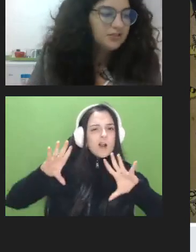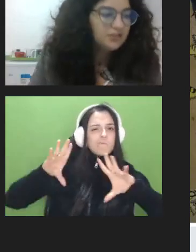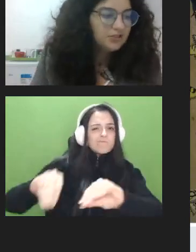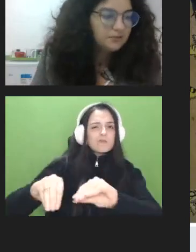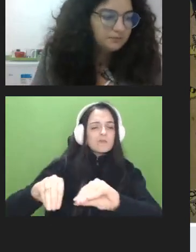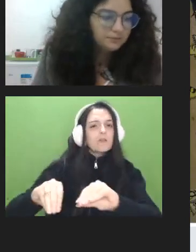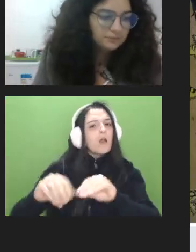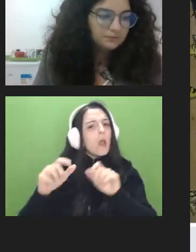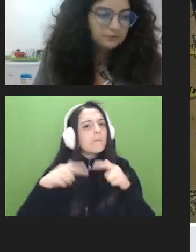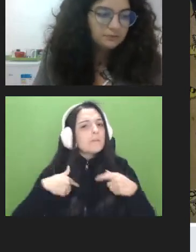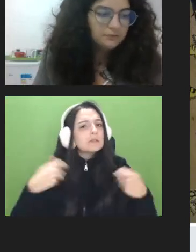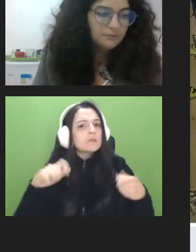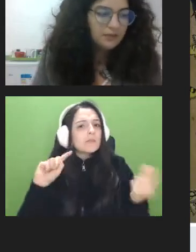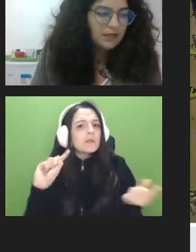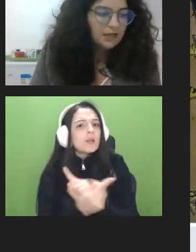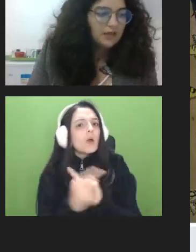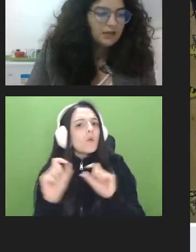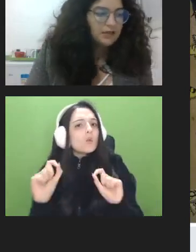de existir.